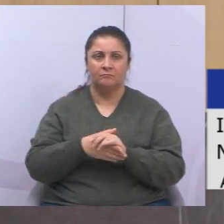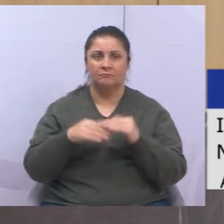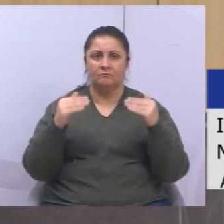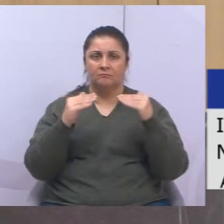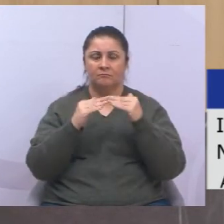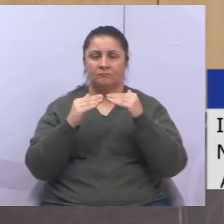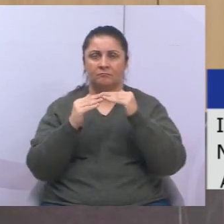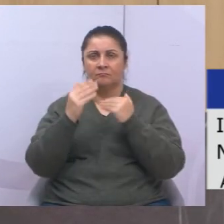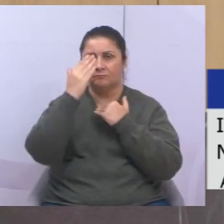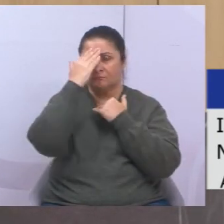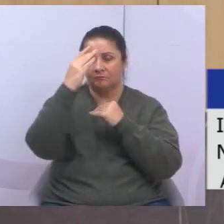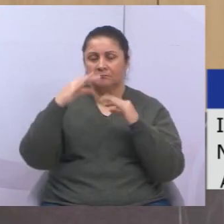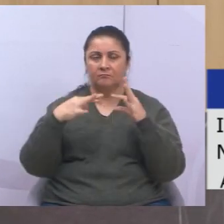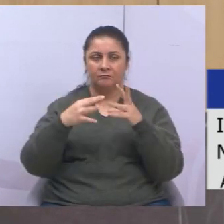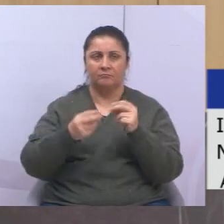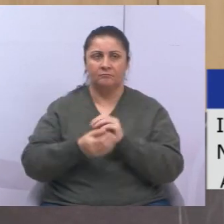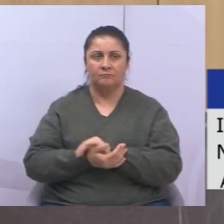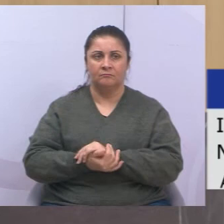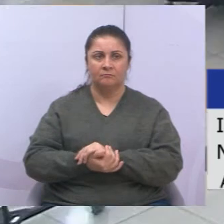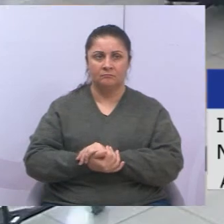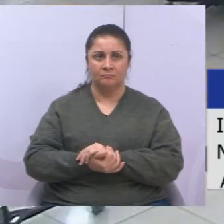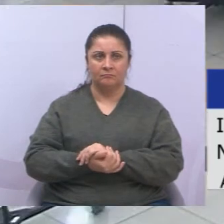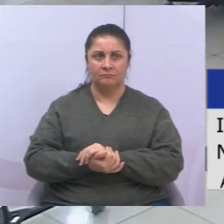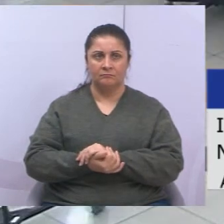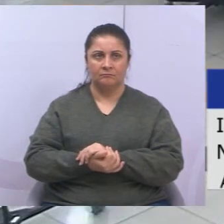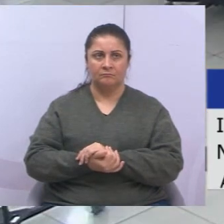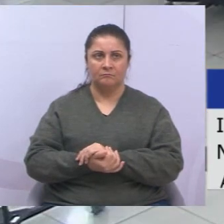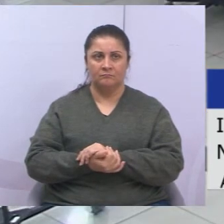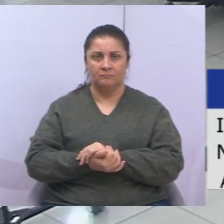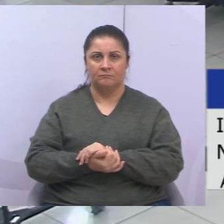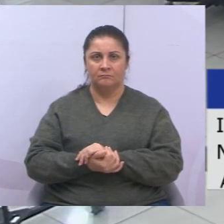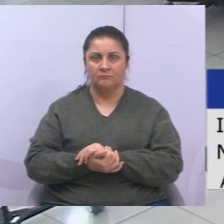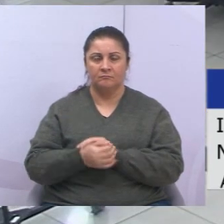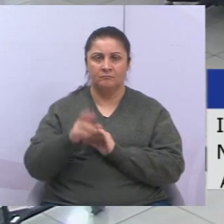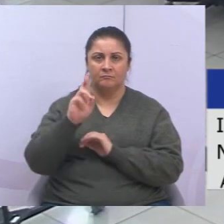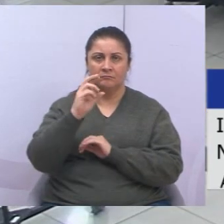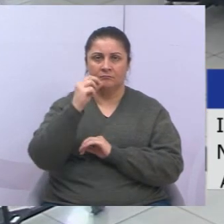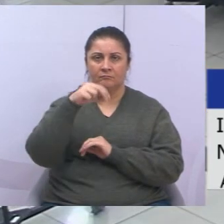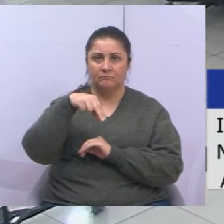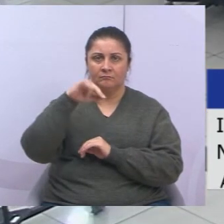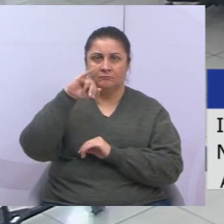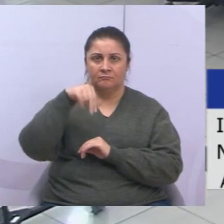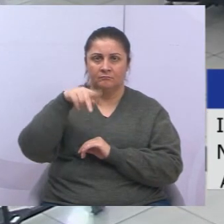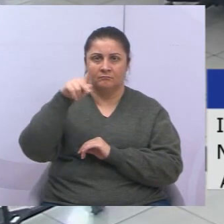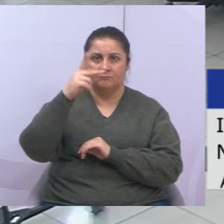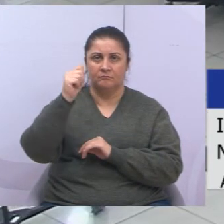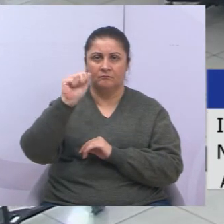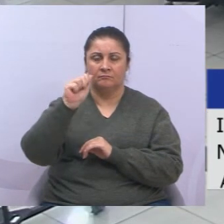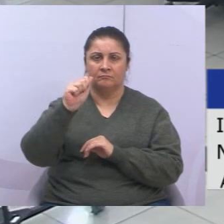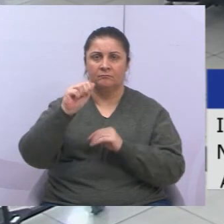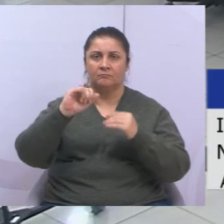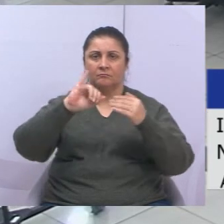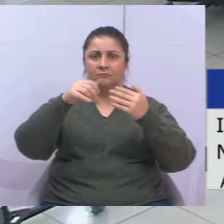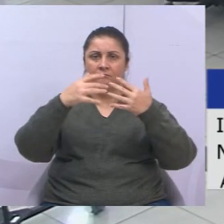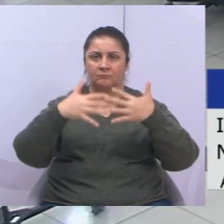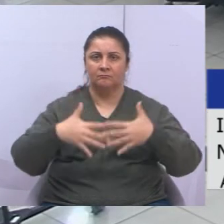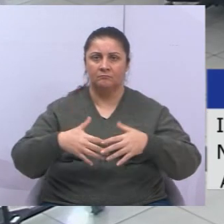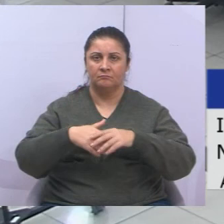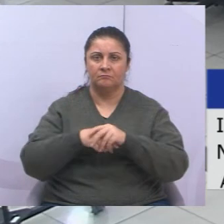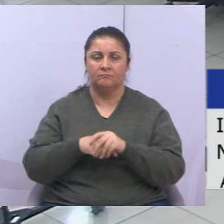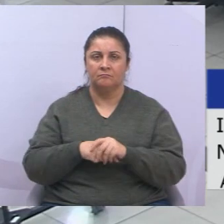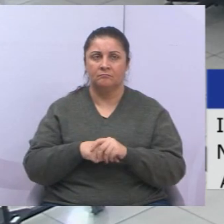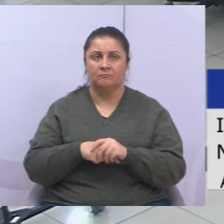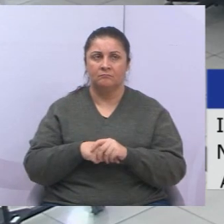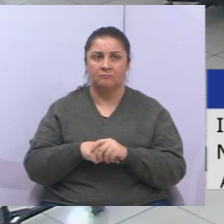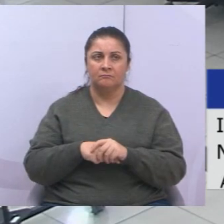favorável, obrigado a todos os vereadores. Como vota o vereador Roninha? Quero justificar meu voto e, mais uma